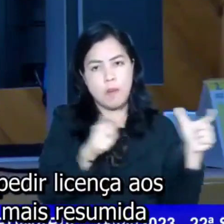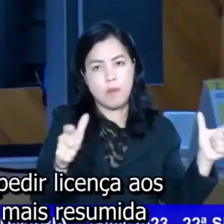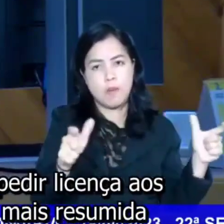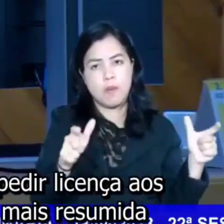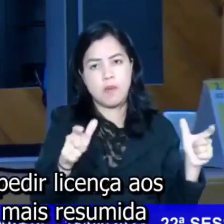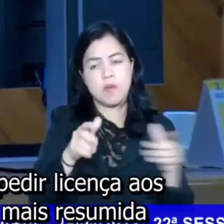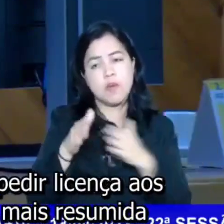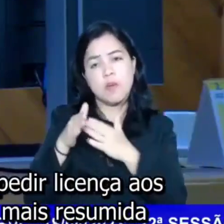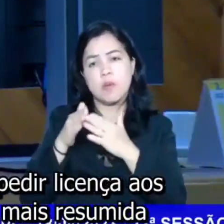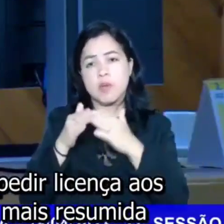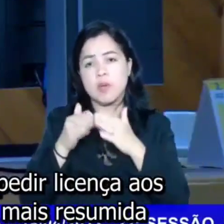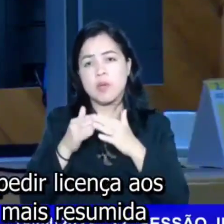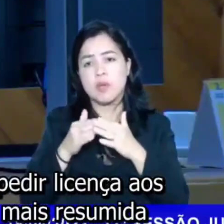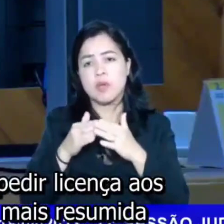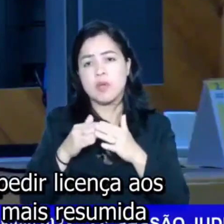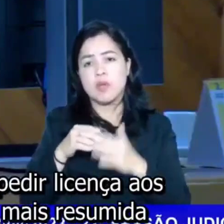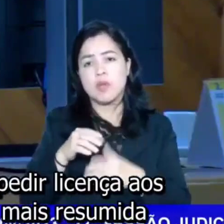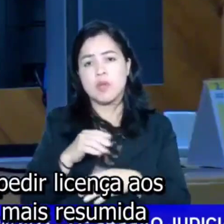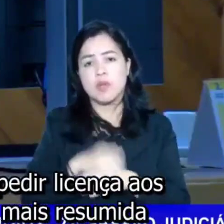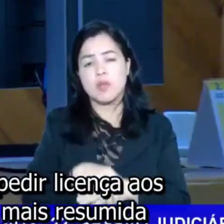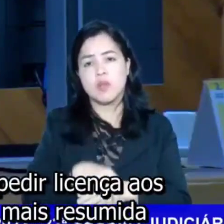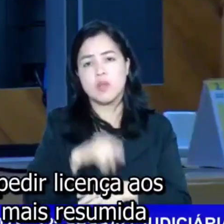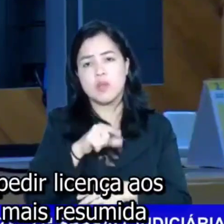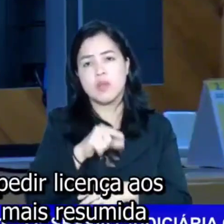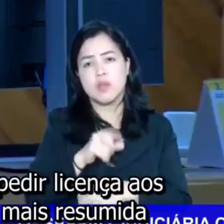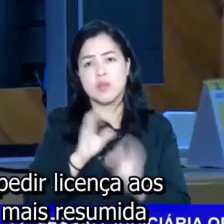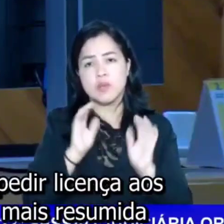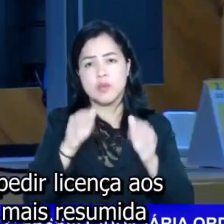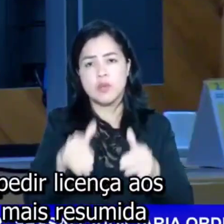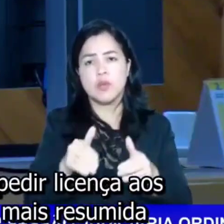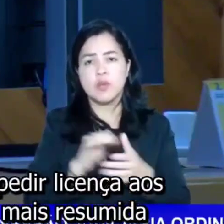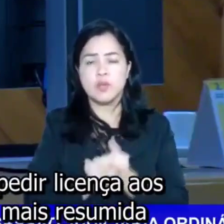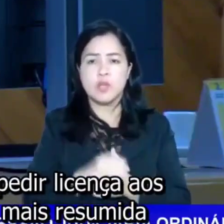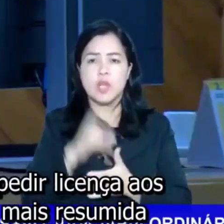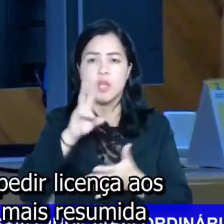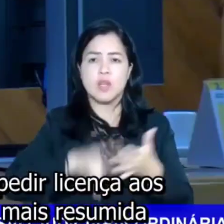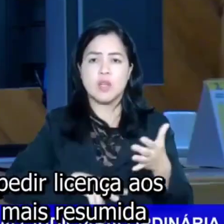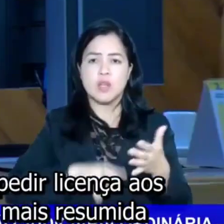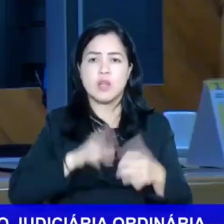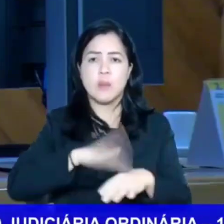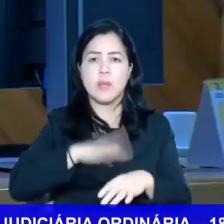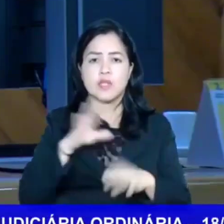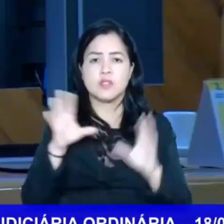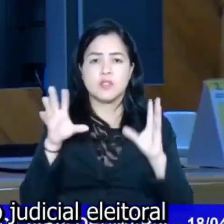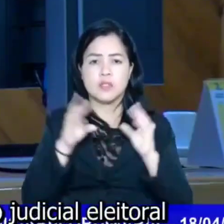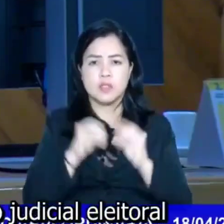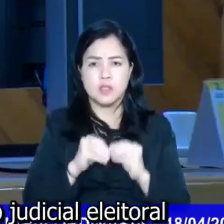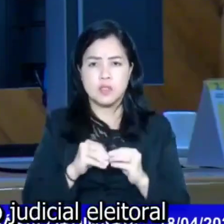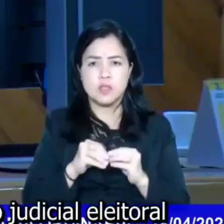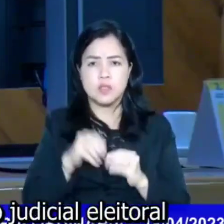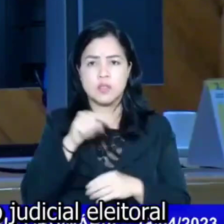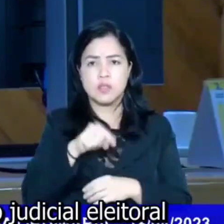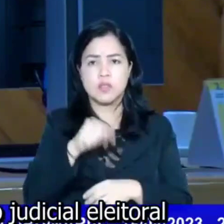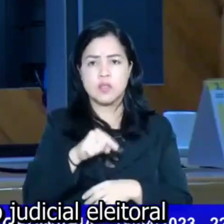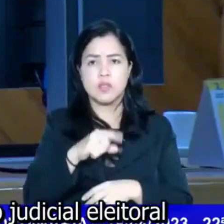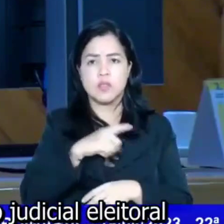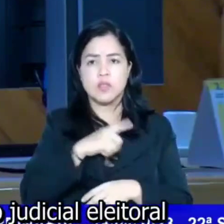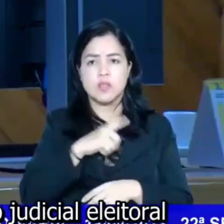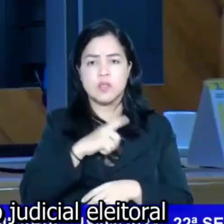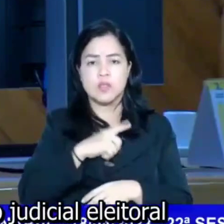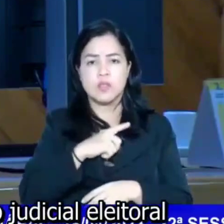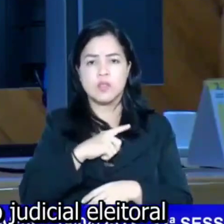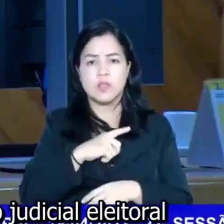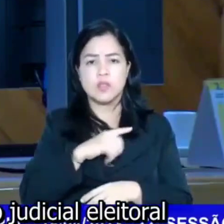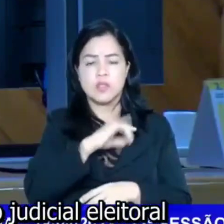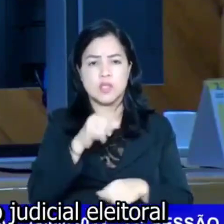pedir licença aos colegas para fazer, nesse caso específico, uma leitura mais resumida. Nesse caso, trata-se